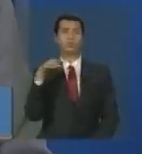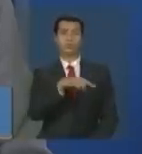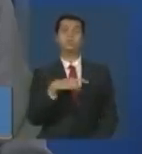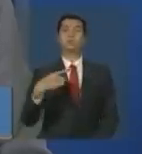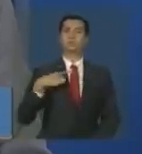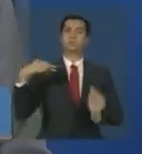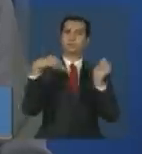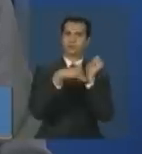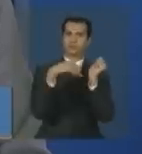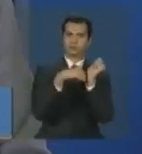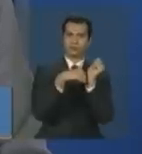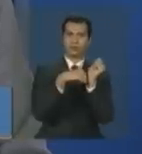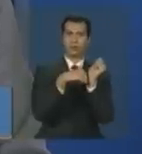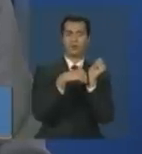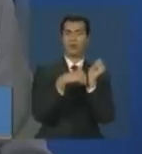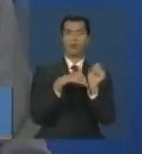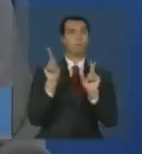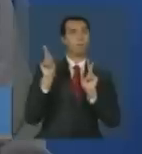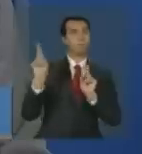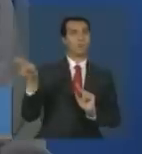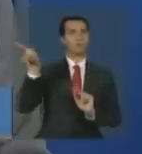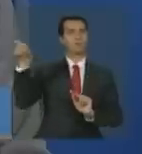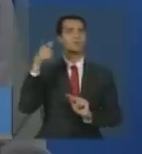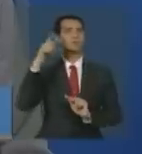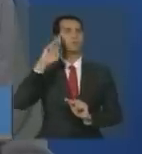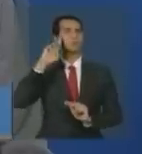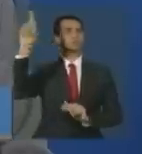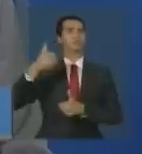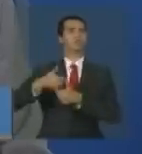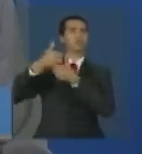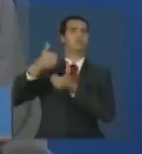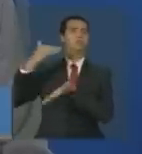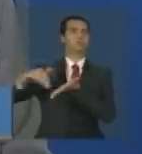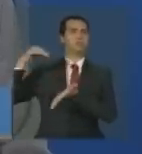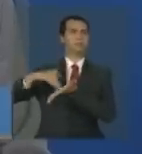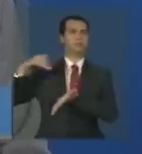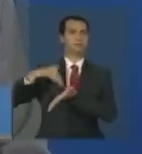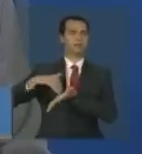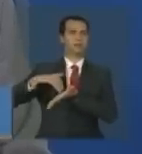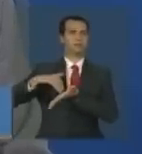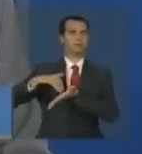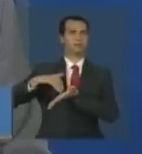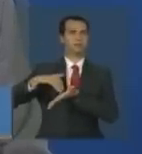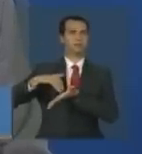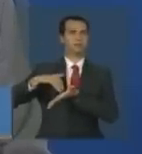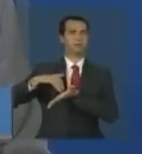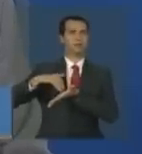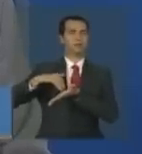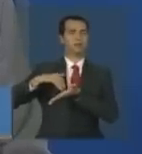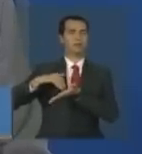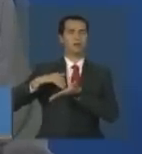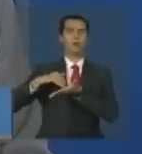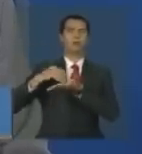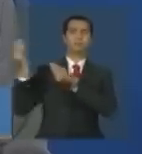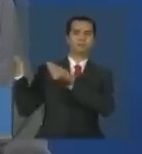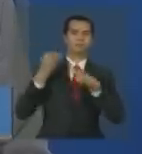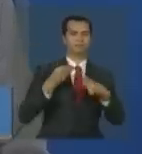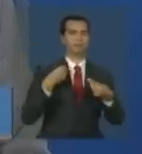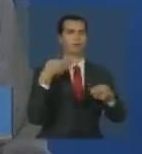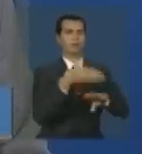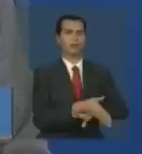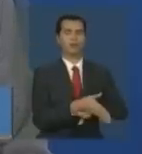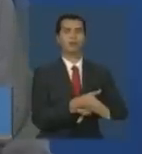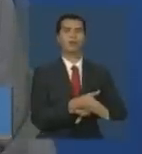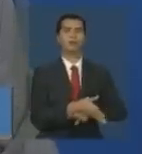depois utilizava para fazer a prestação de contas do município. Então, nós já havíamos até identificado esse problema, sabíamos que teríamos